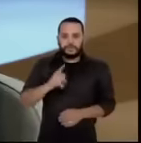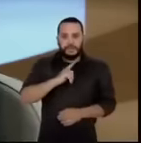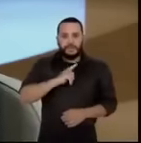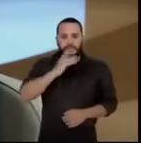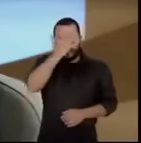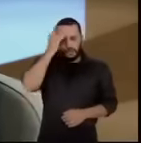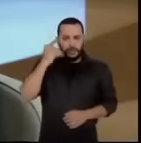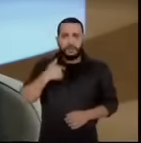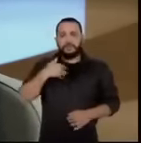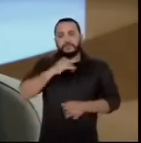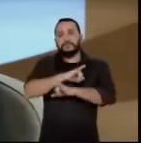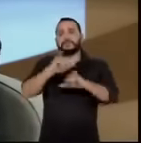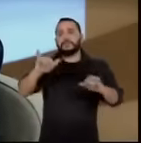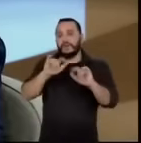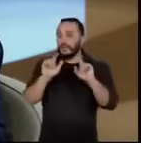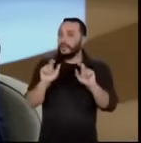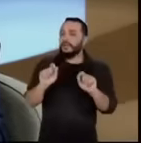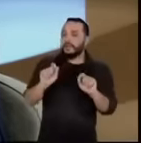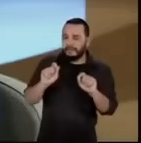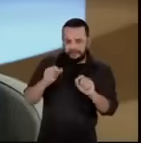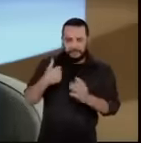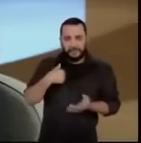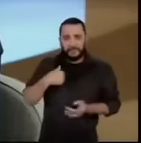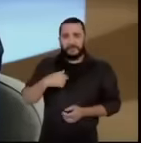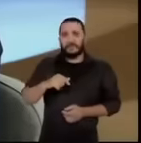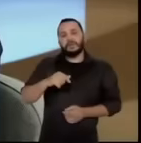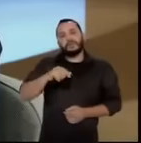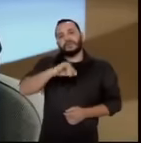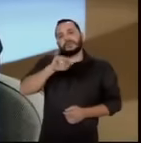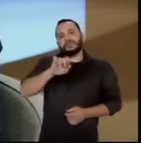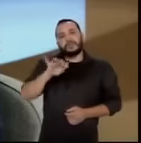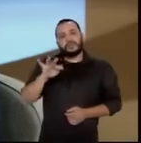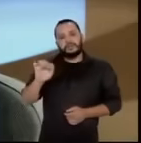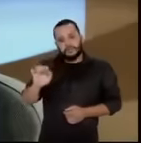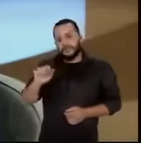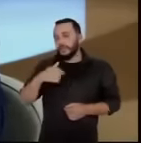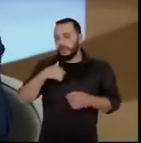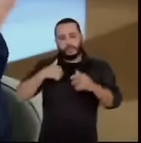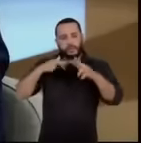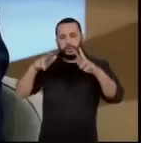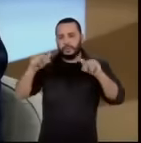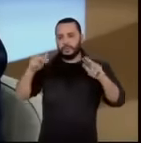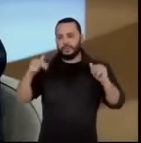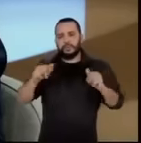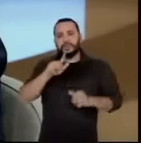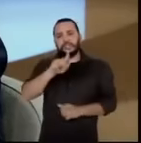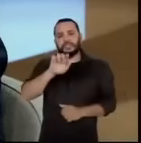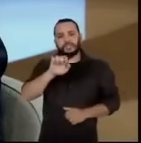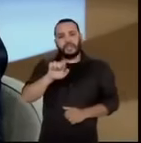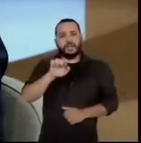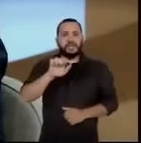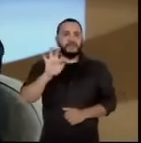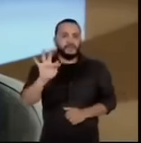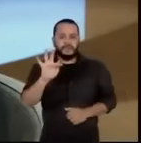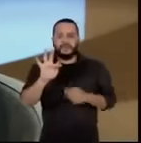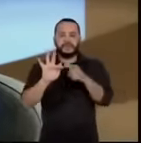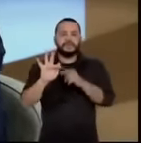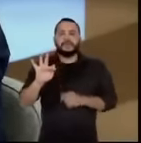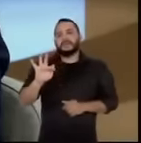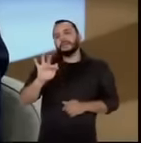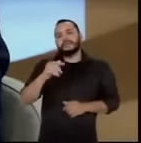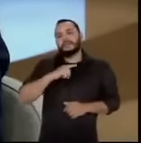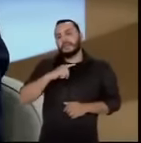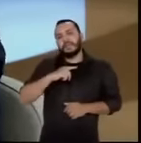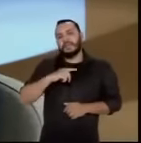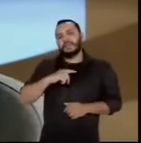notícia circulando, ou alguém deu uma declaração dizendo o GEF nunca foi... Parece que o GEF é um grande corpo de elite, que são 50 homens,